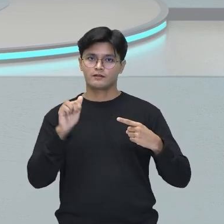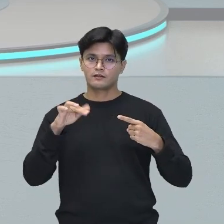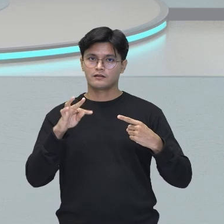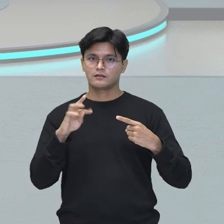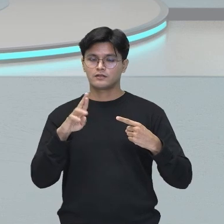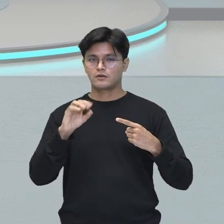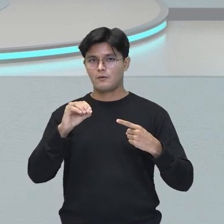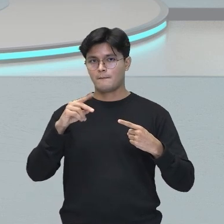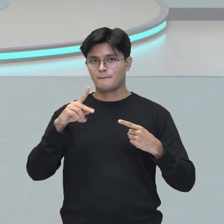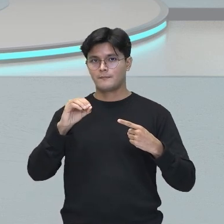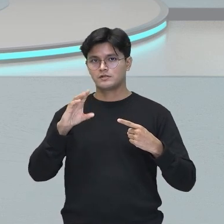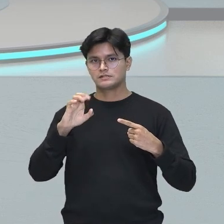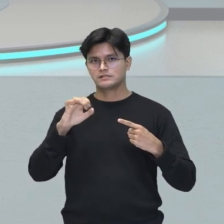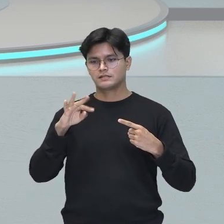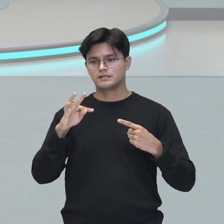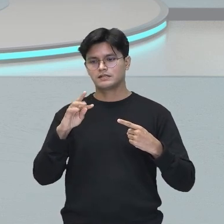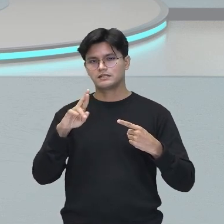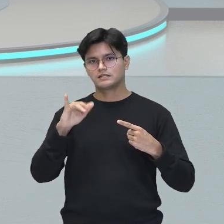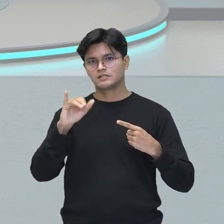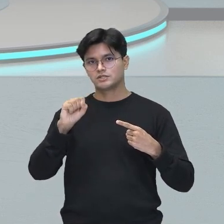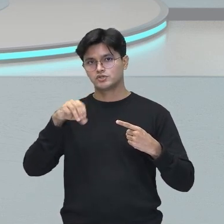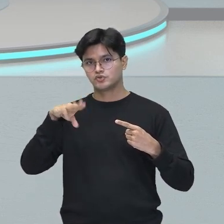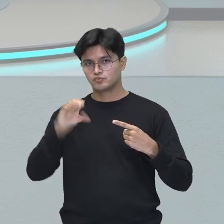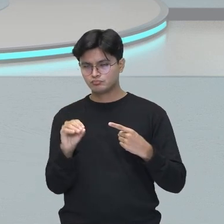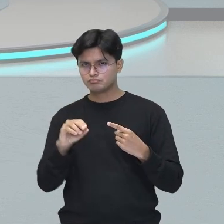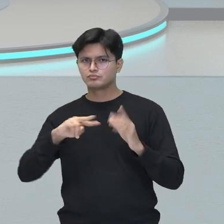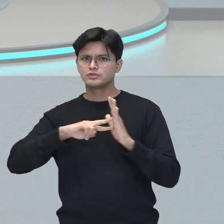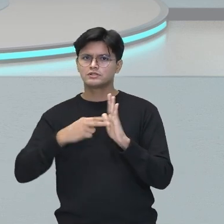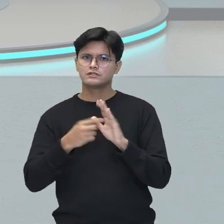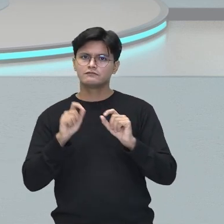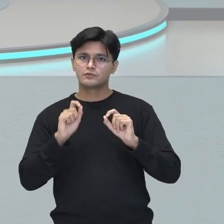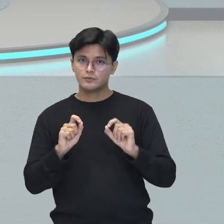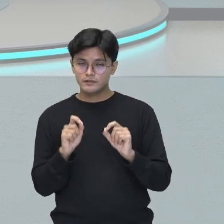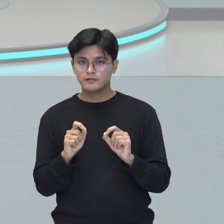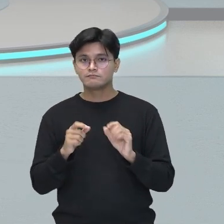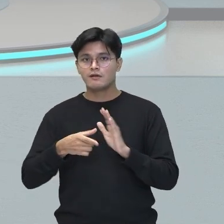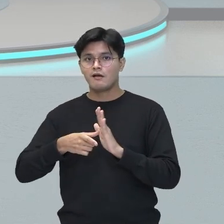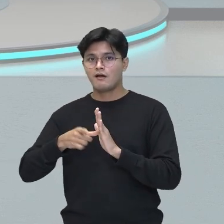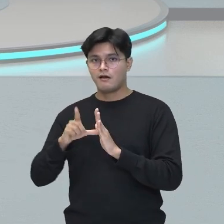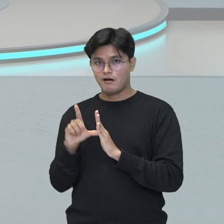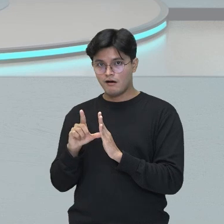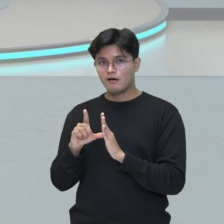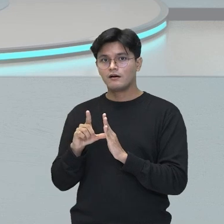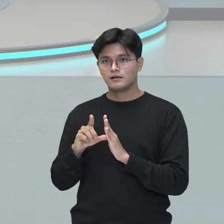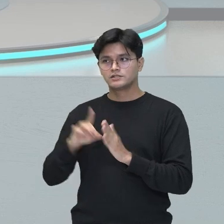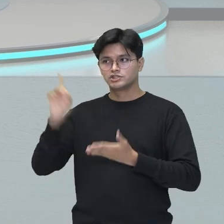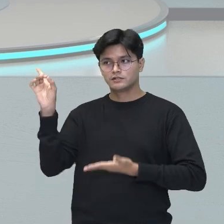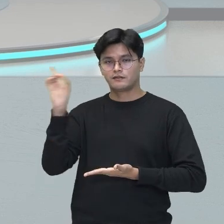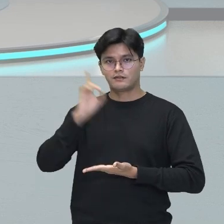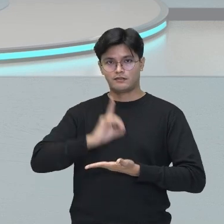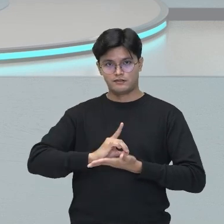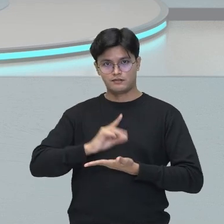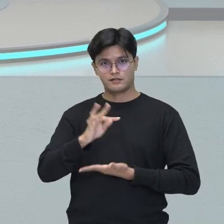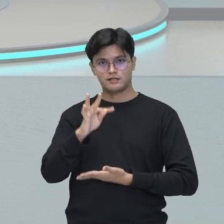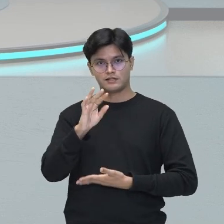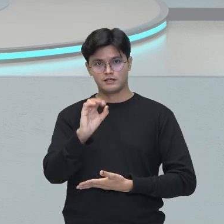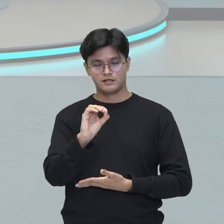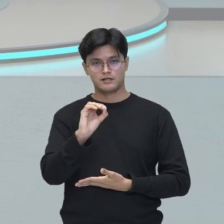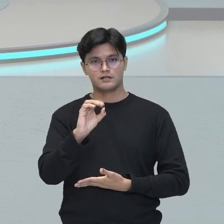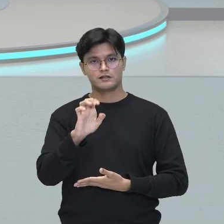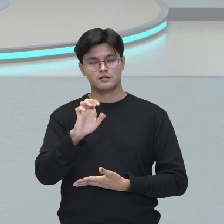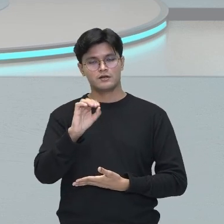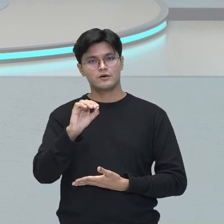antropocentrismo que que é isso O teocentrismo que é o que tinha lá né no trovadorismo